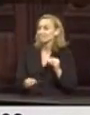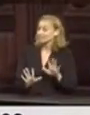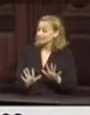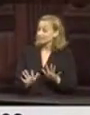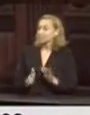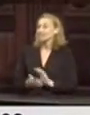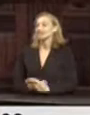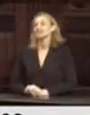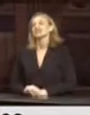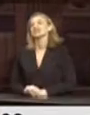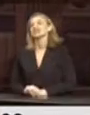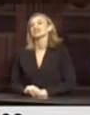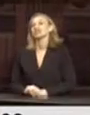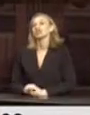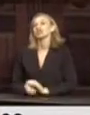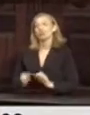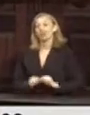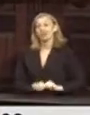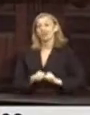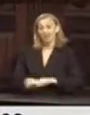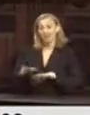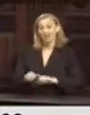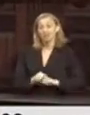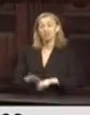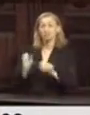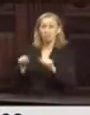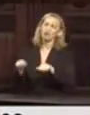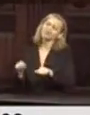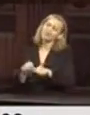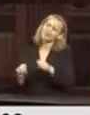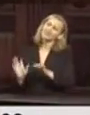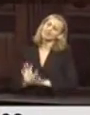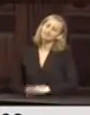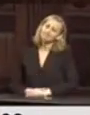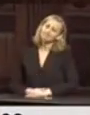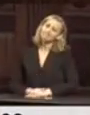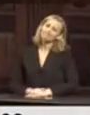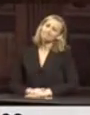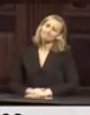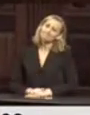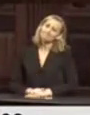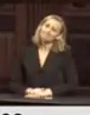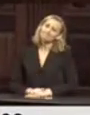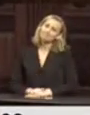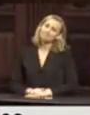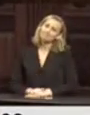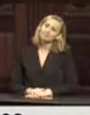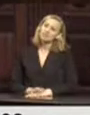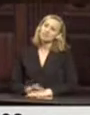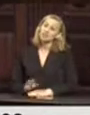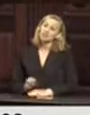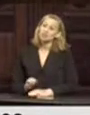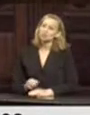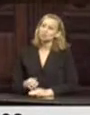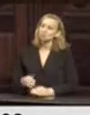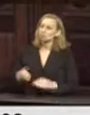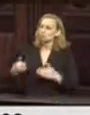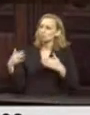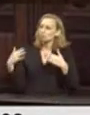Isso o Exército pode fazer de uma forma muito mais